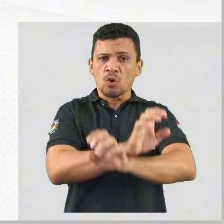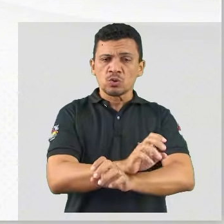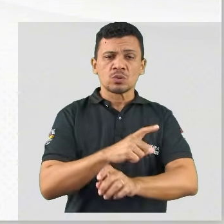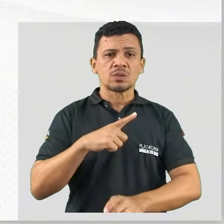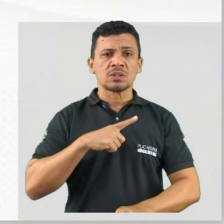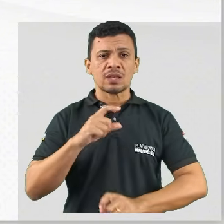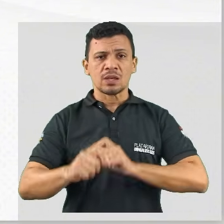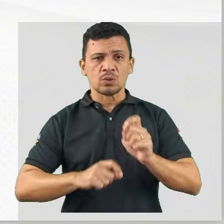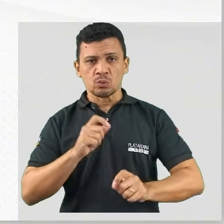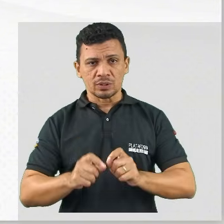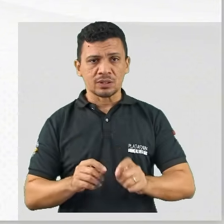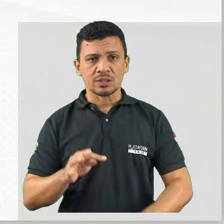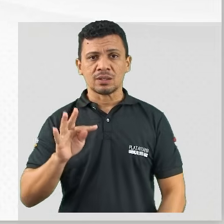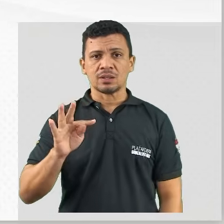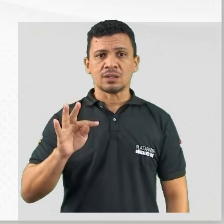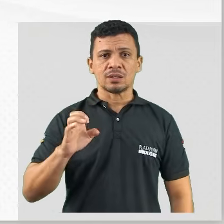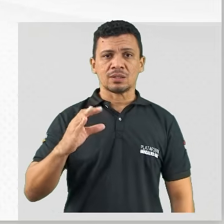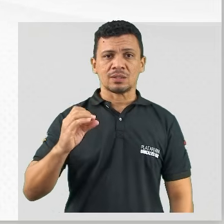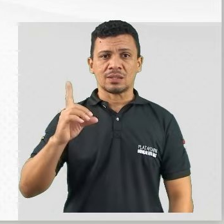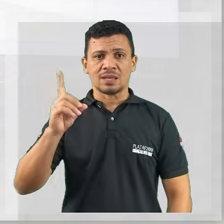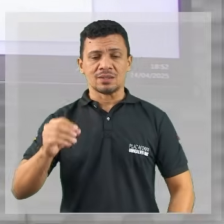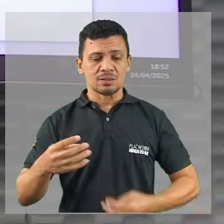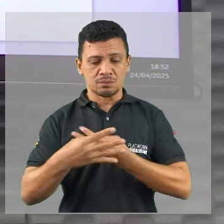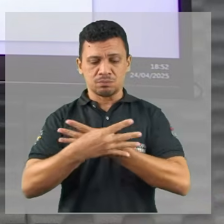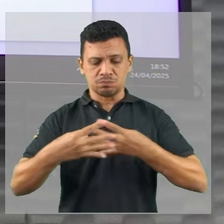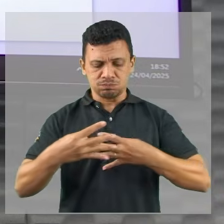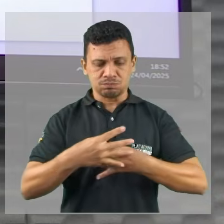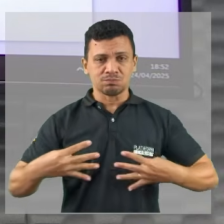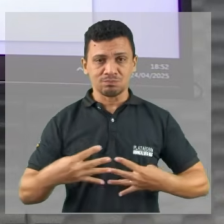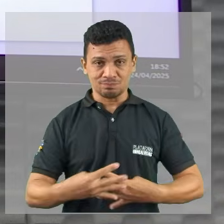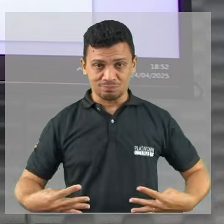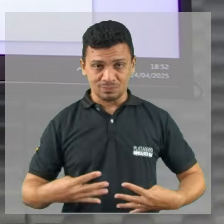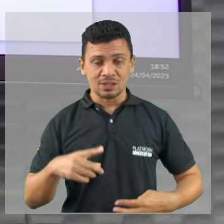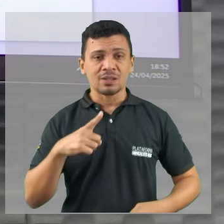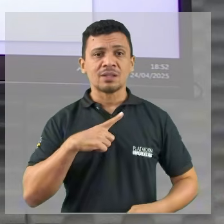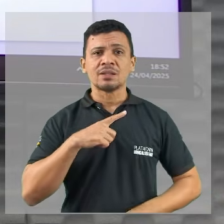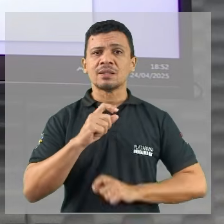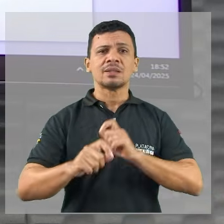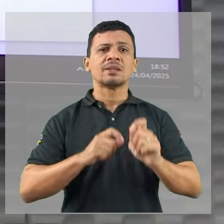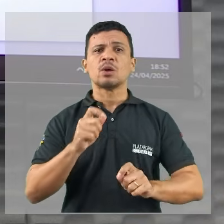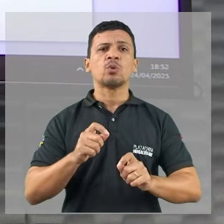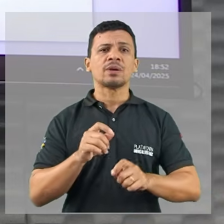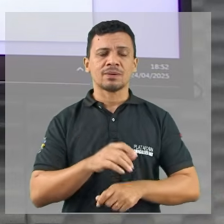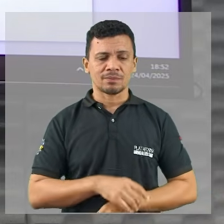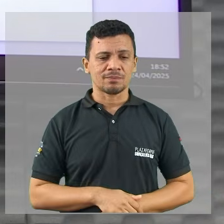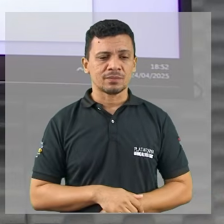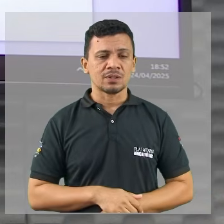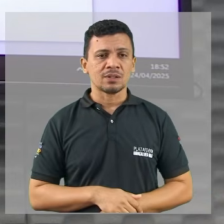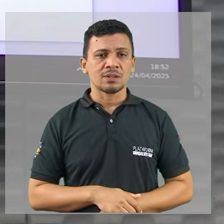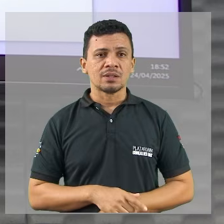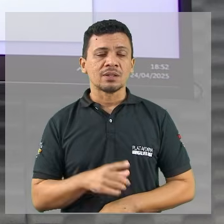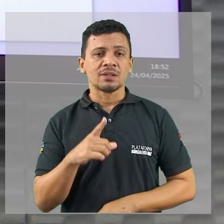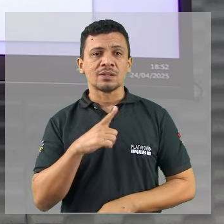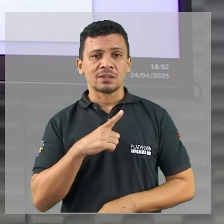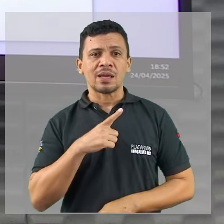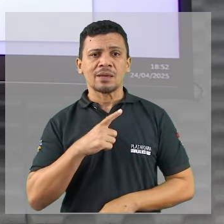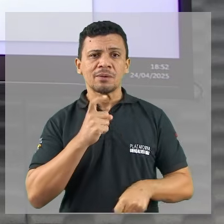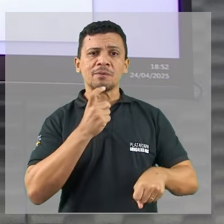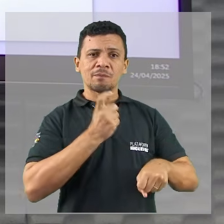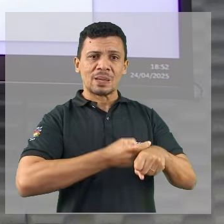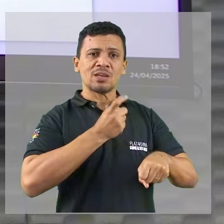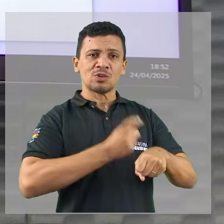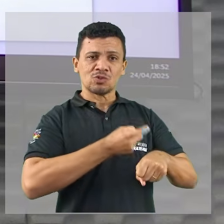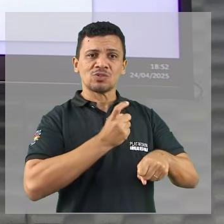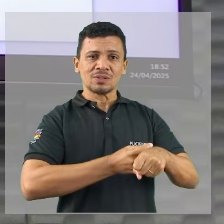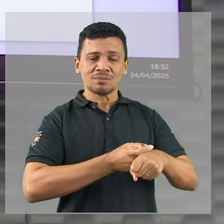tecido conjuntivo, tá? Que tem essa região, ele tem essa parte bem rígida,